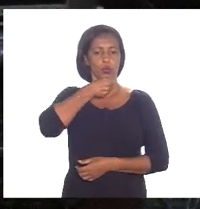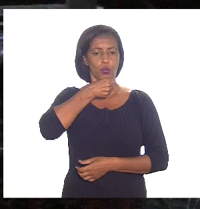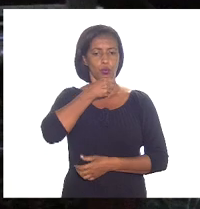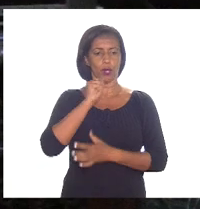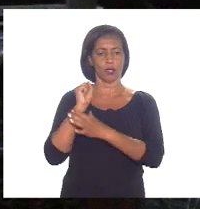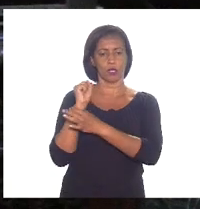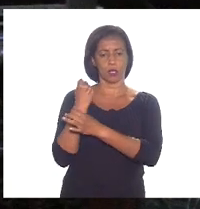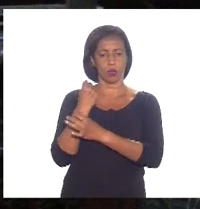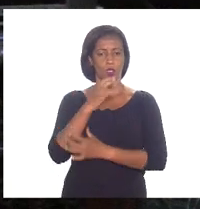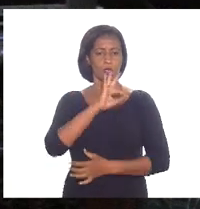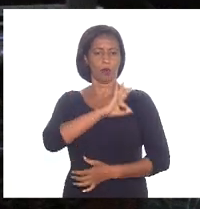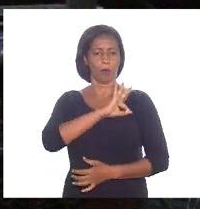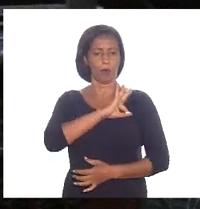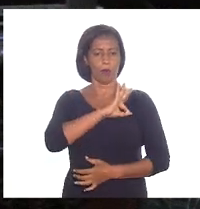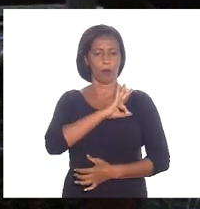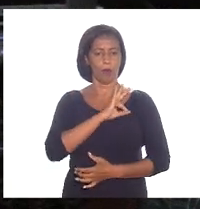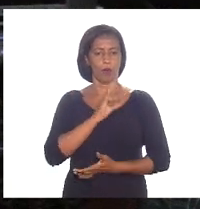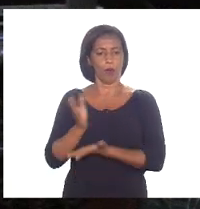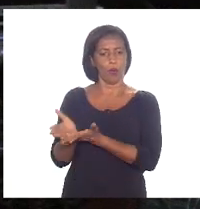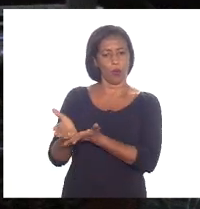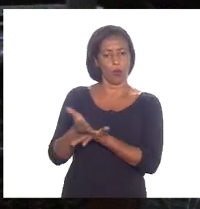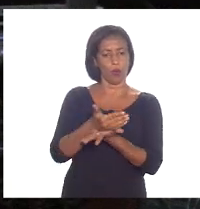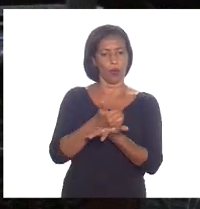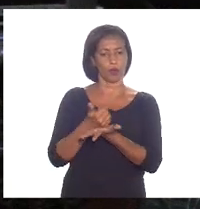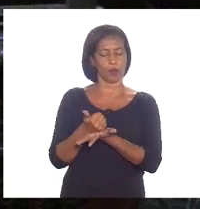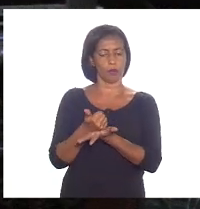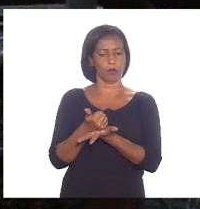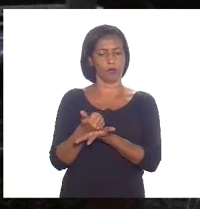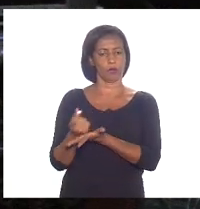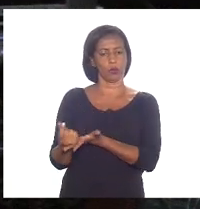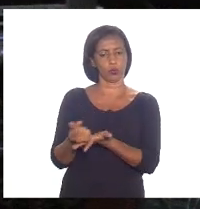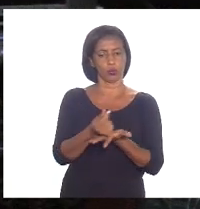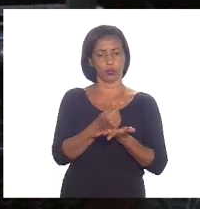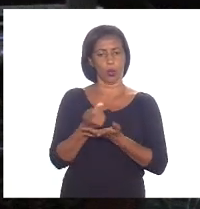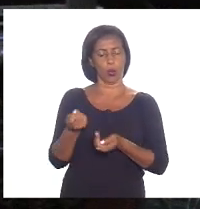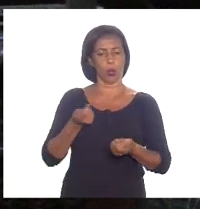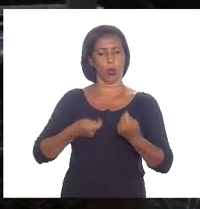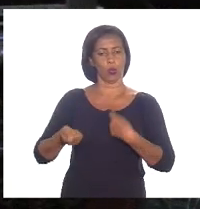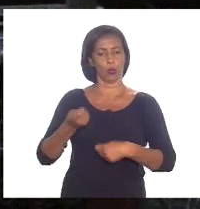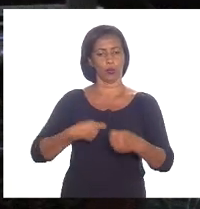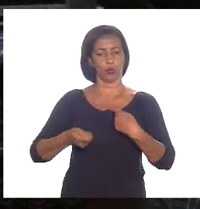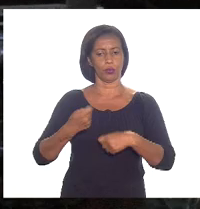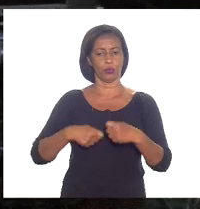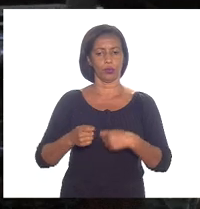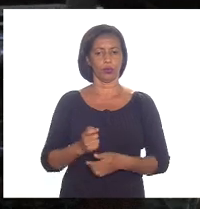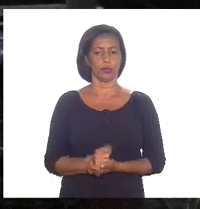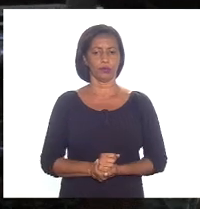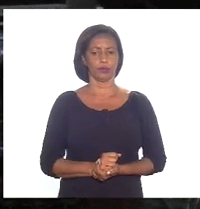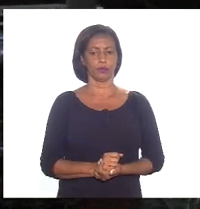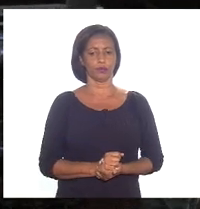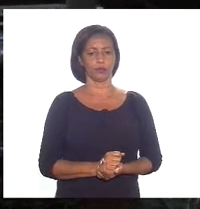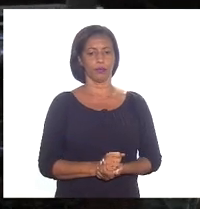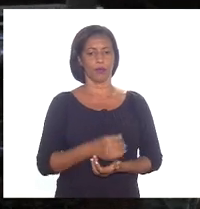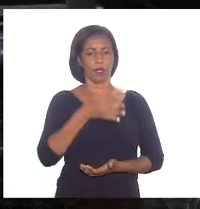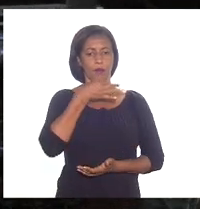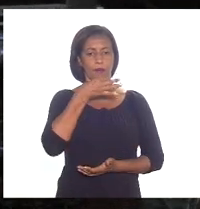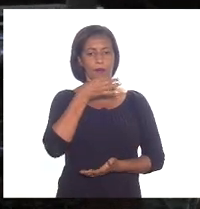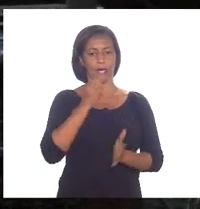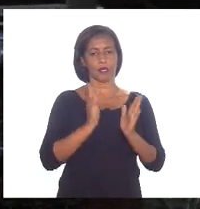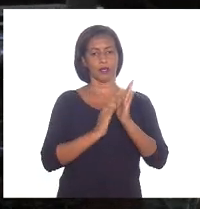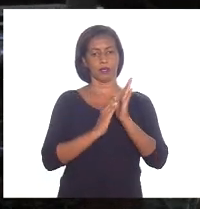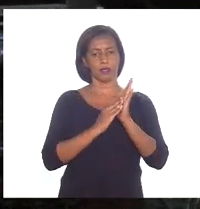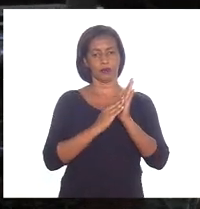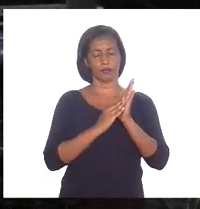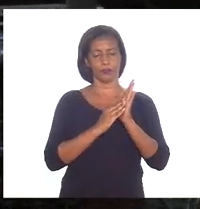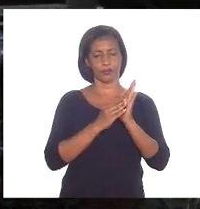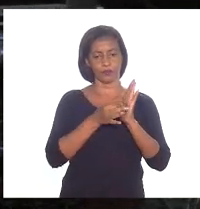Assuntos de Polícia, e de Orçamento, Finanças, Fiscalização Financeira e Controle. Para emitir parecer pela Comissão de Constituição e Justiça,